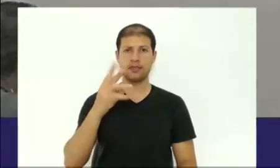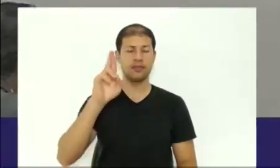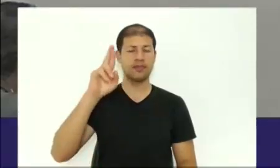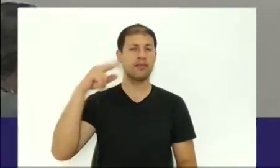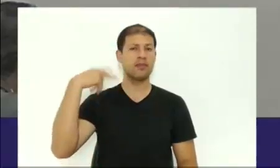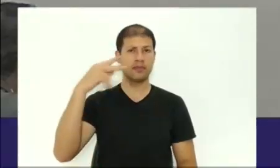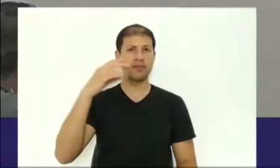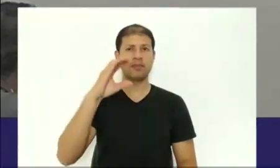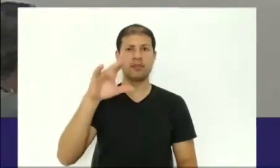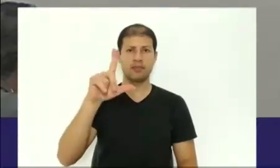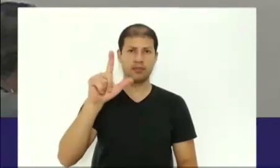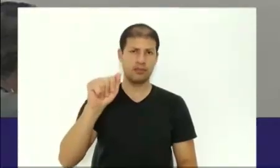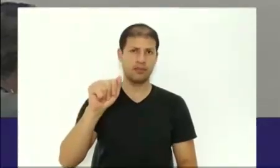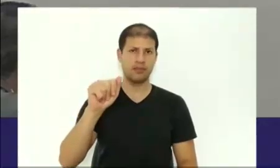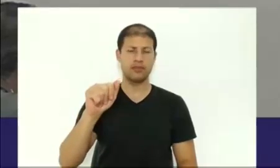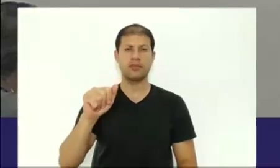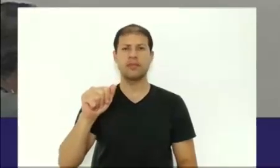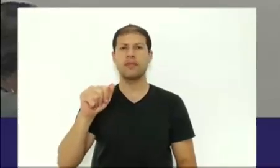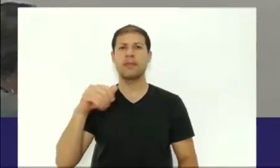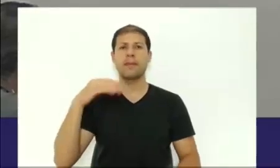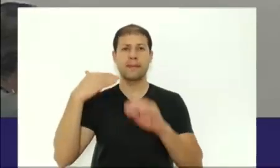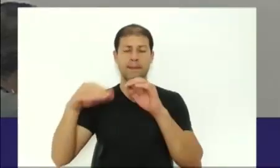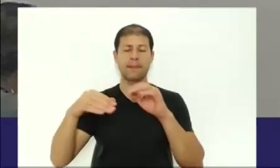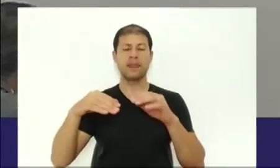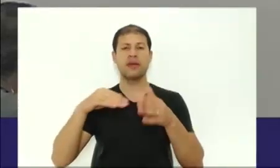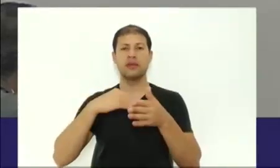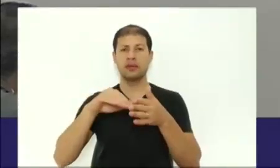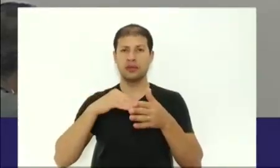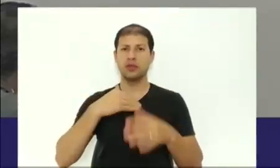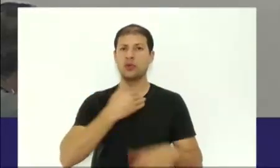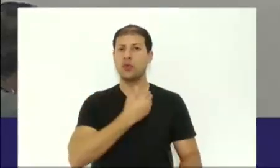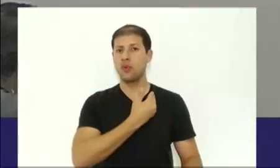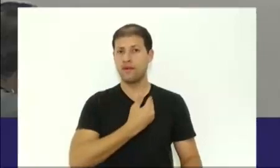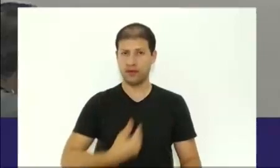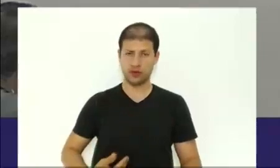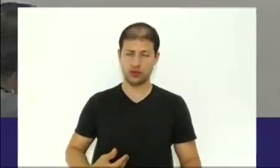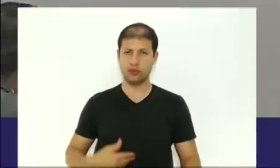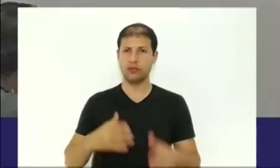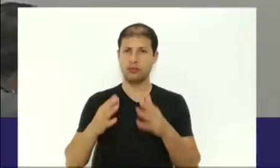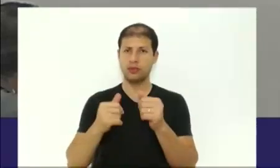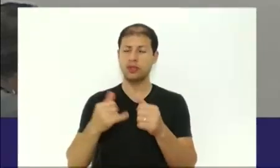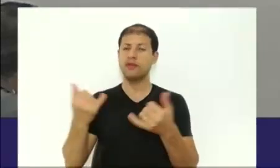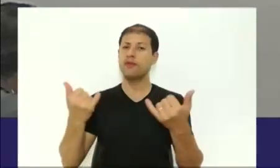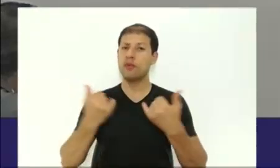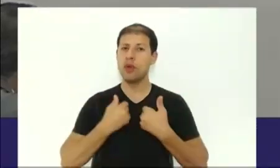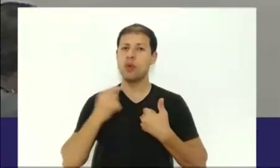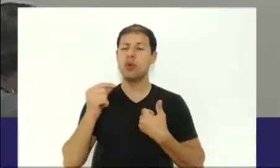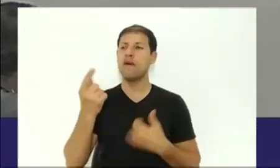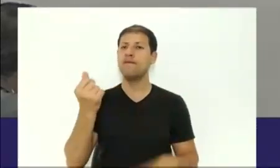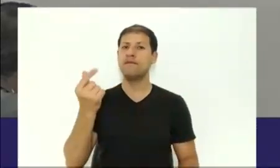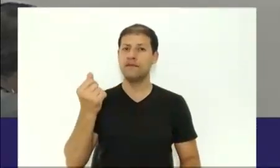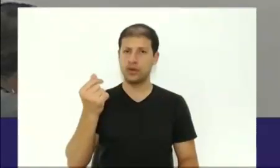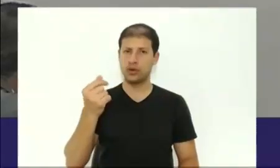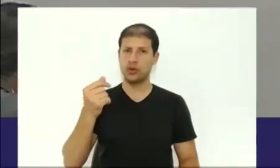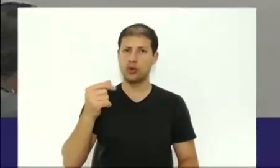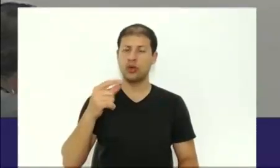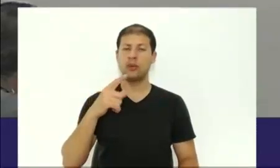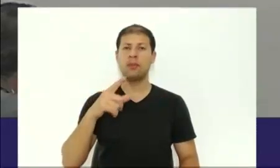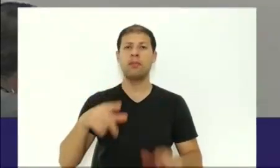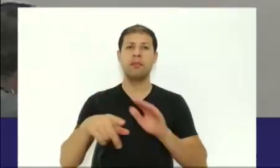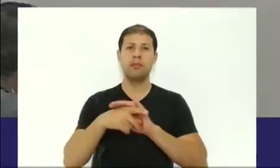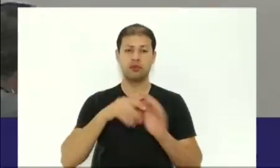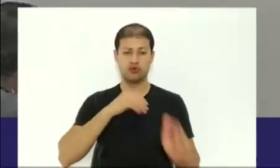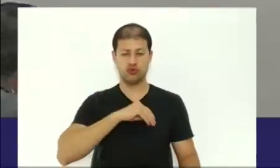Cula. Ao secretário de Governo, solicita-se informar quais serão os valores do dissídio coletivo a